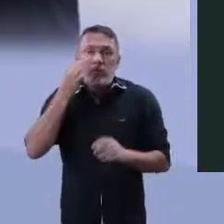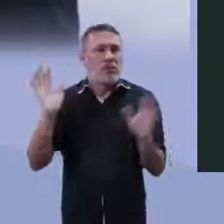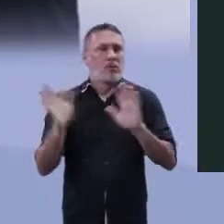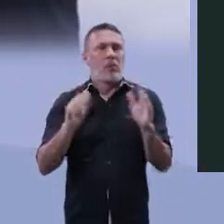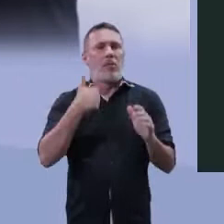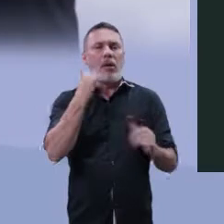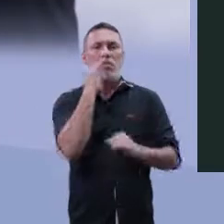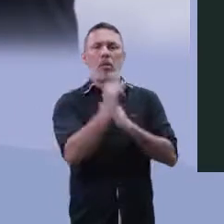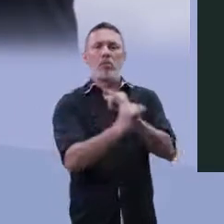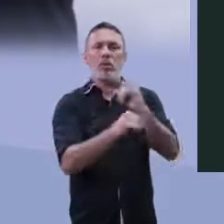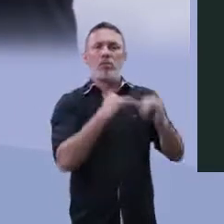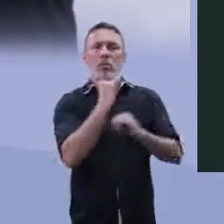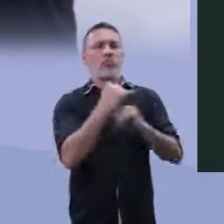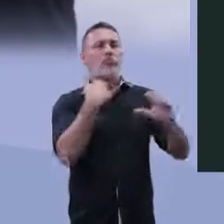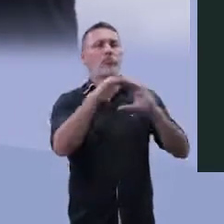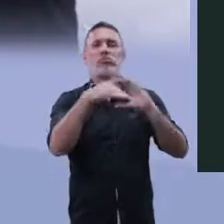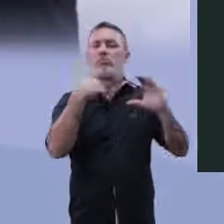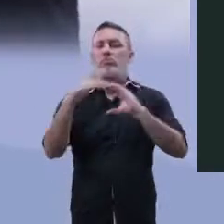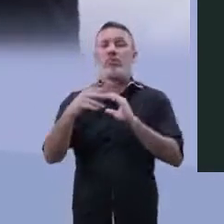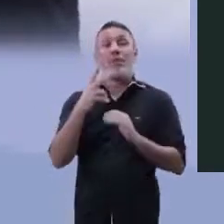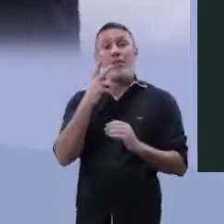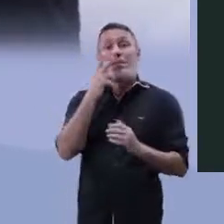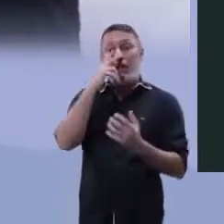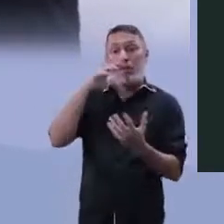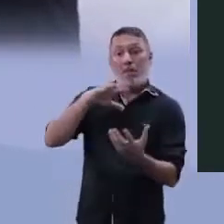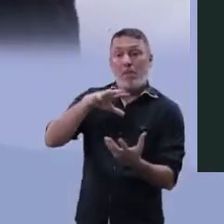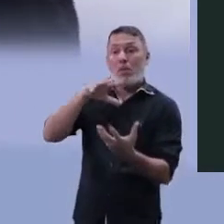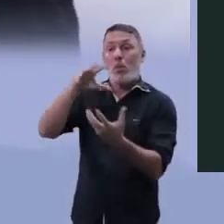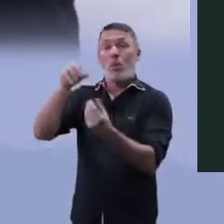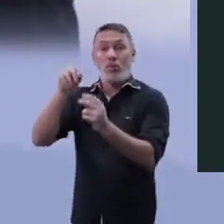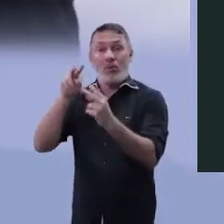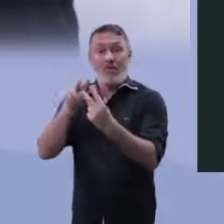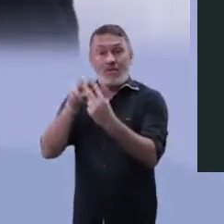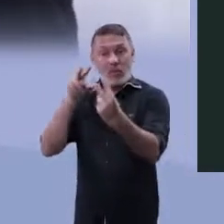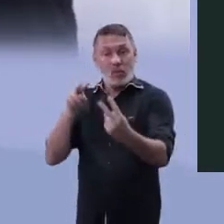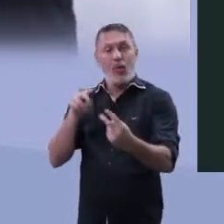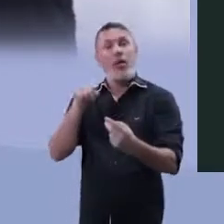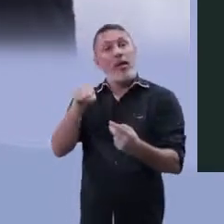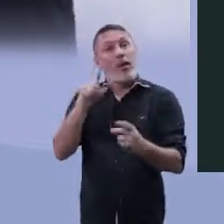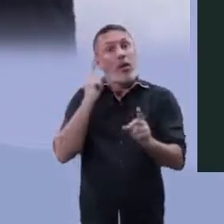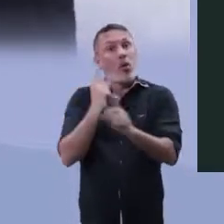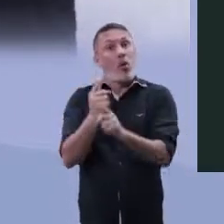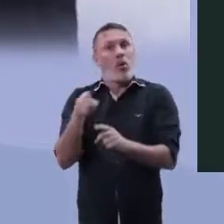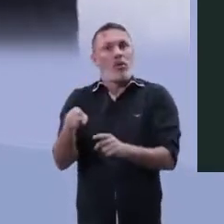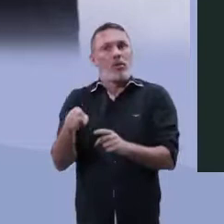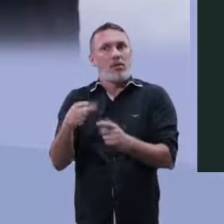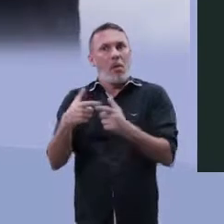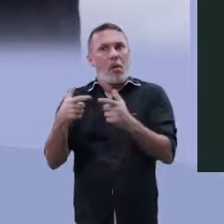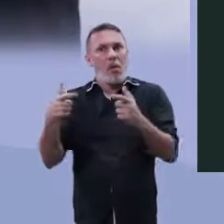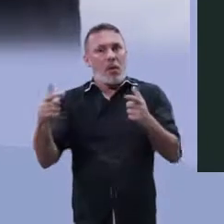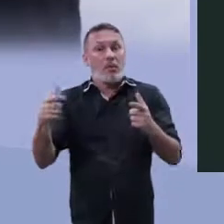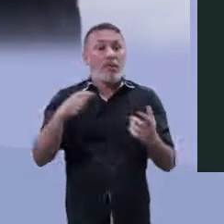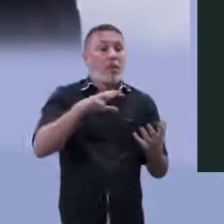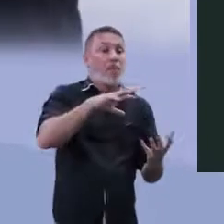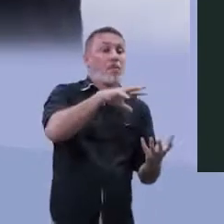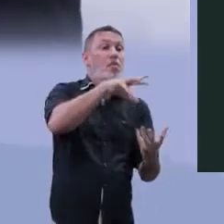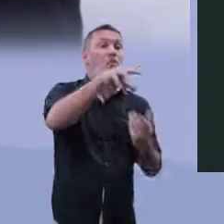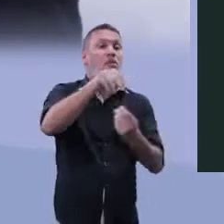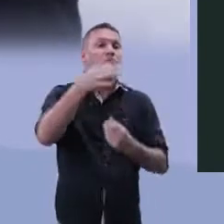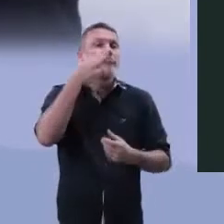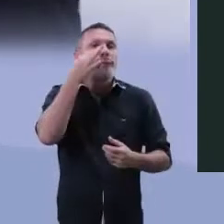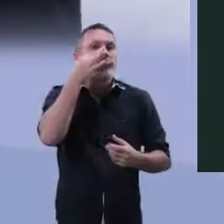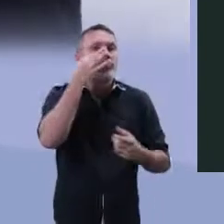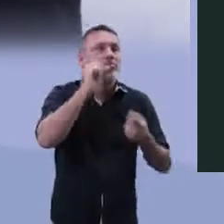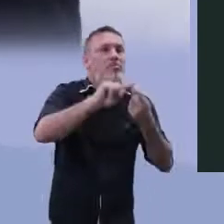pelas redes, mas sempre evitando um contato mais próximo, certo? Então, esse mundo virtual acaba sendo um